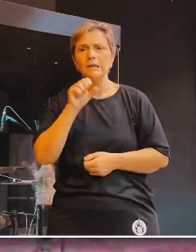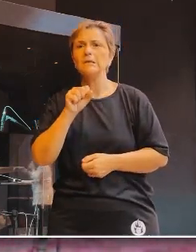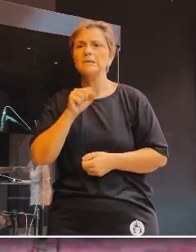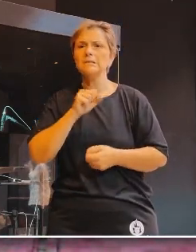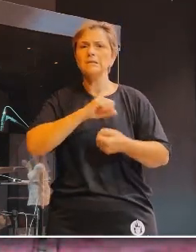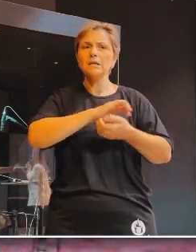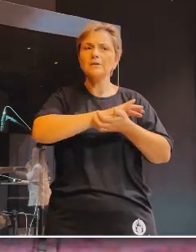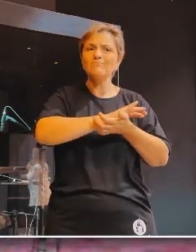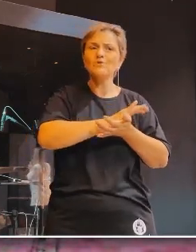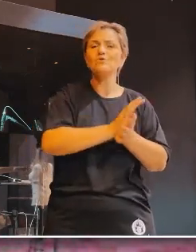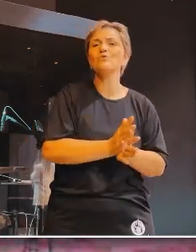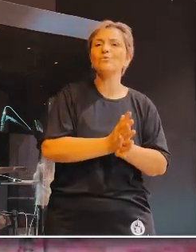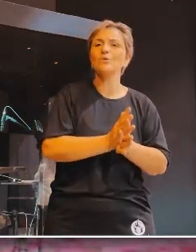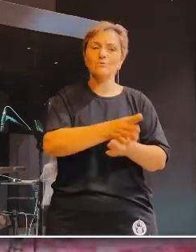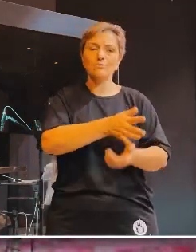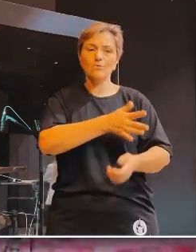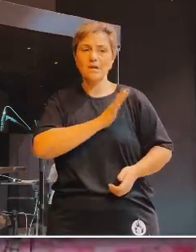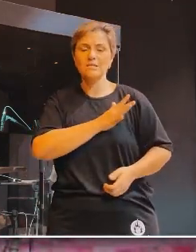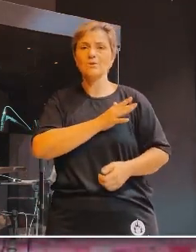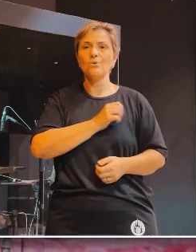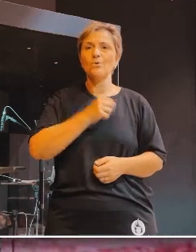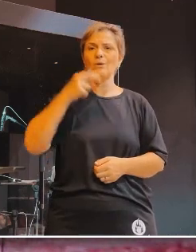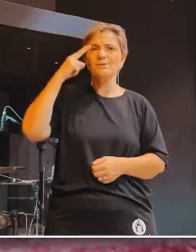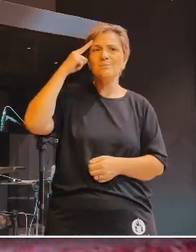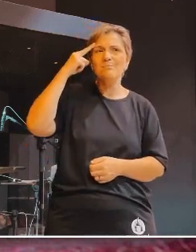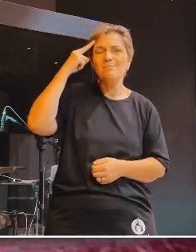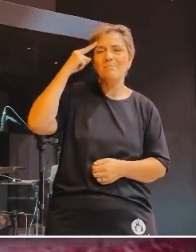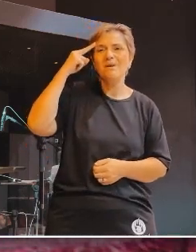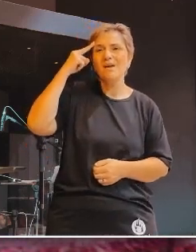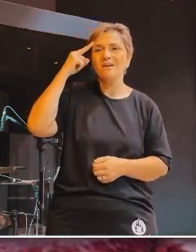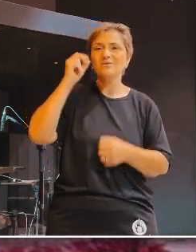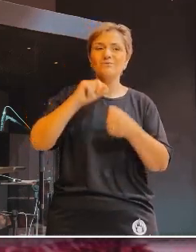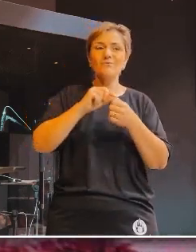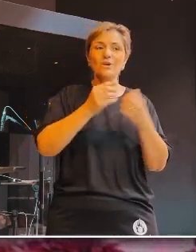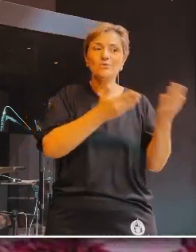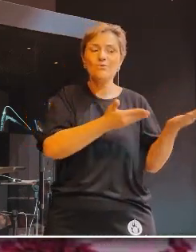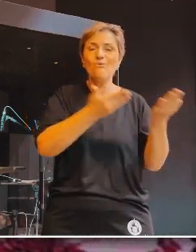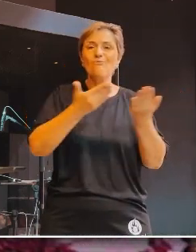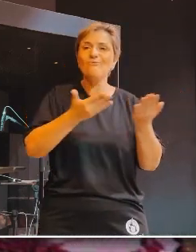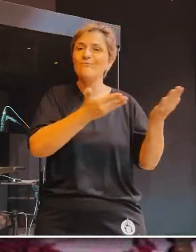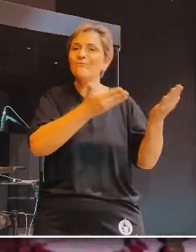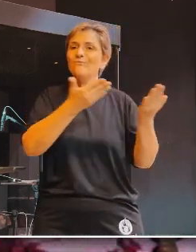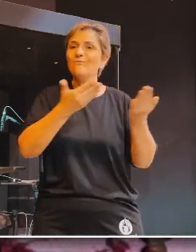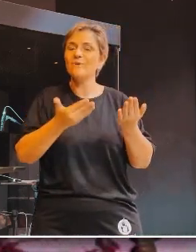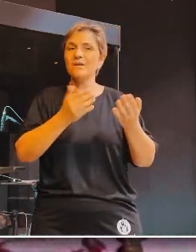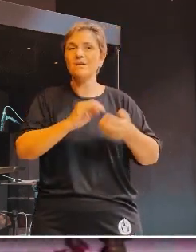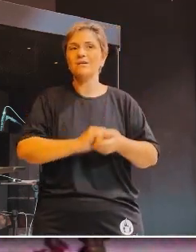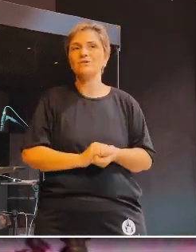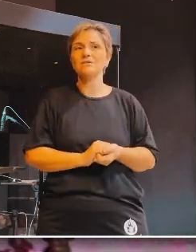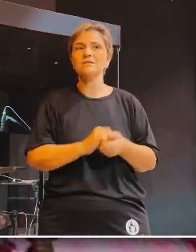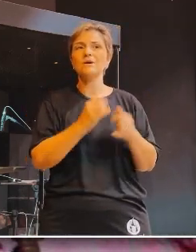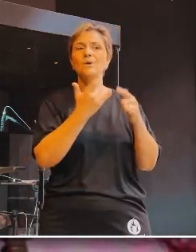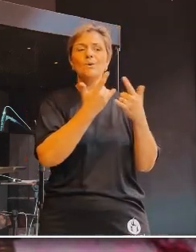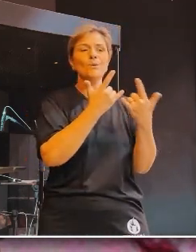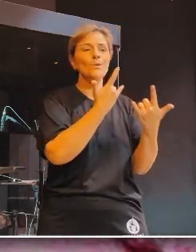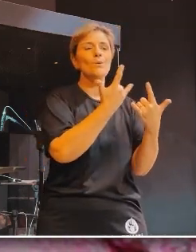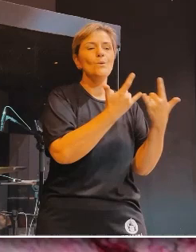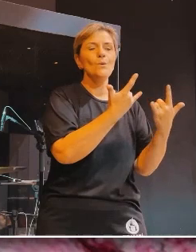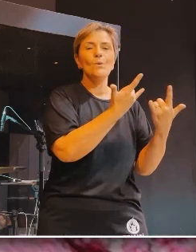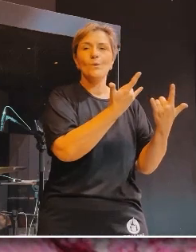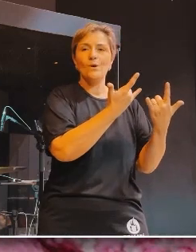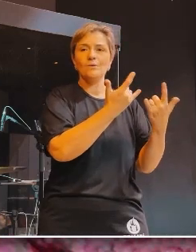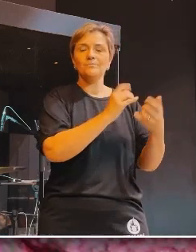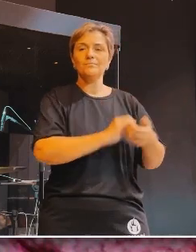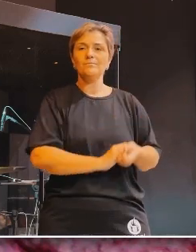corrompido corações e mentes, feito convites tão sedutores para